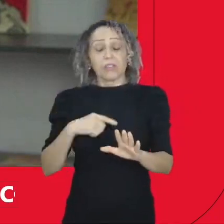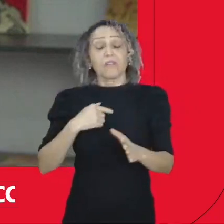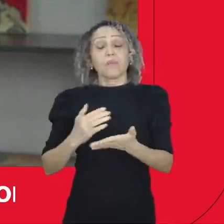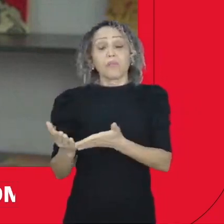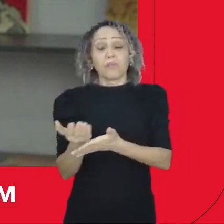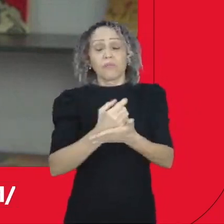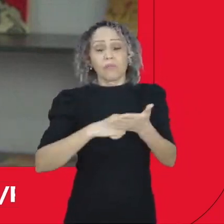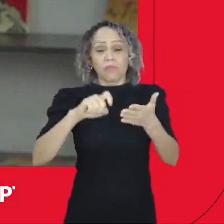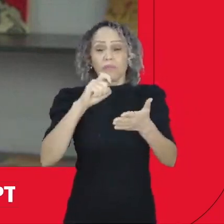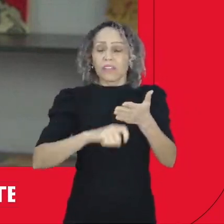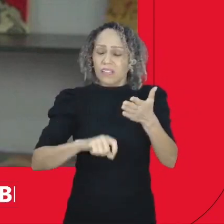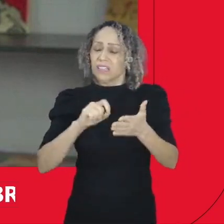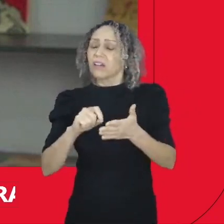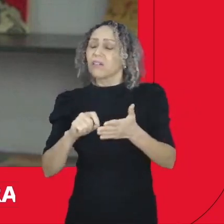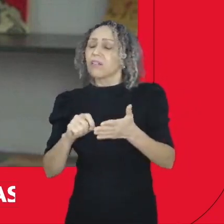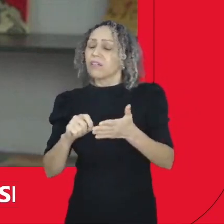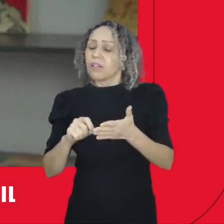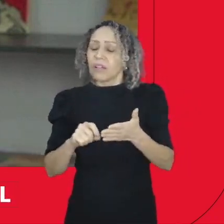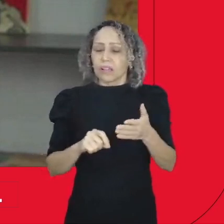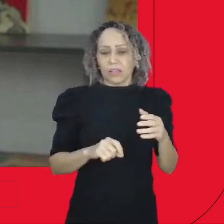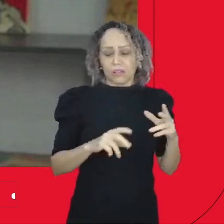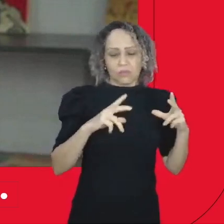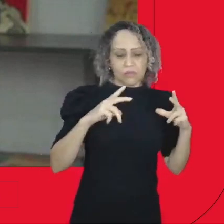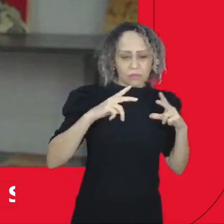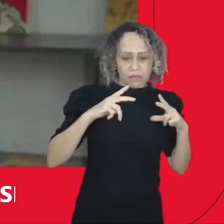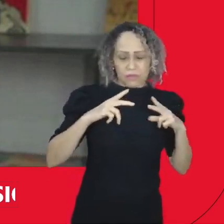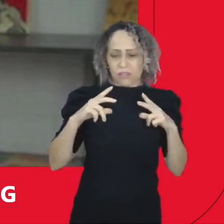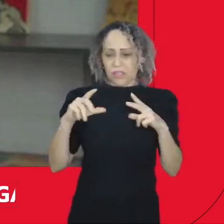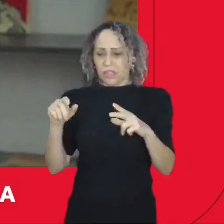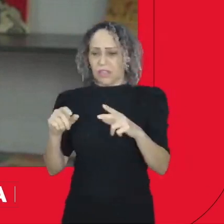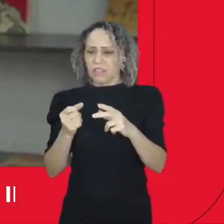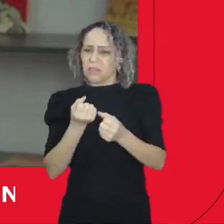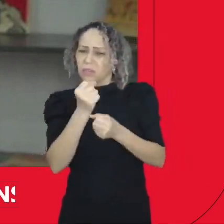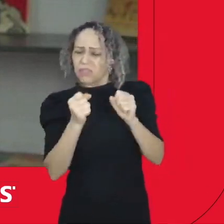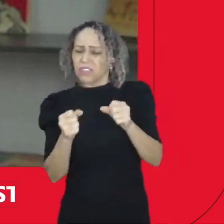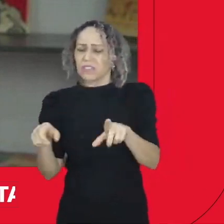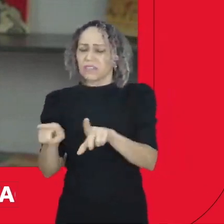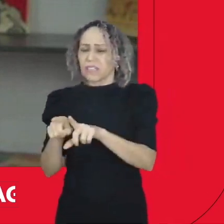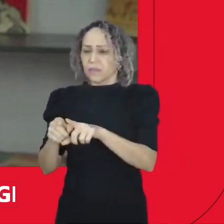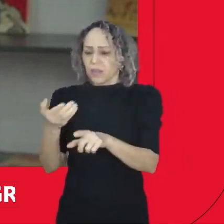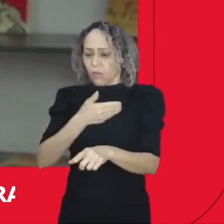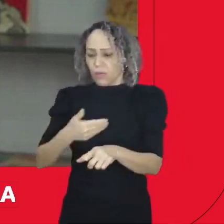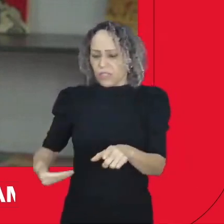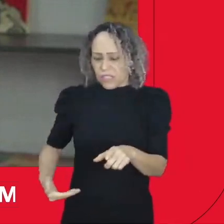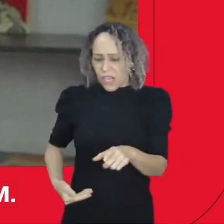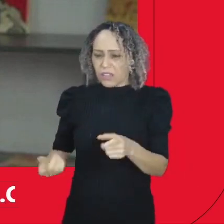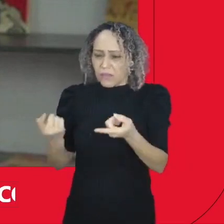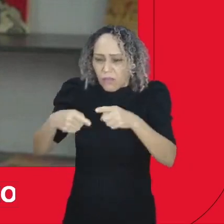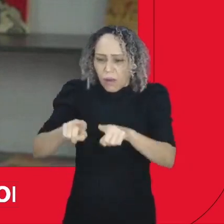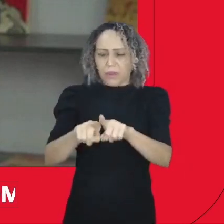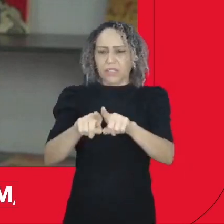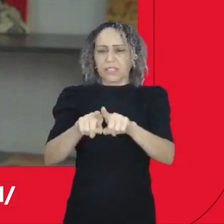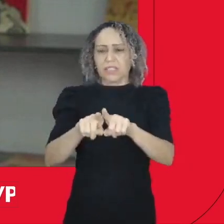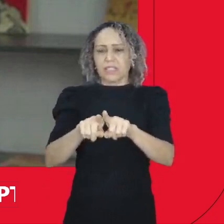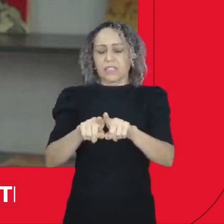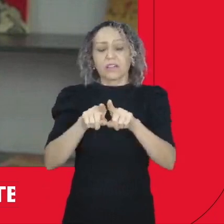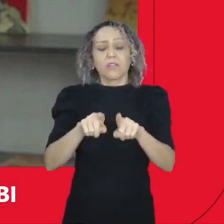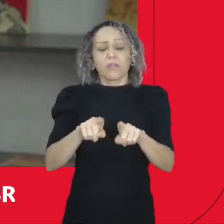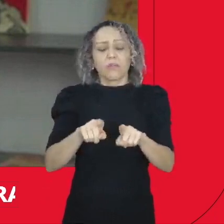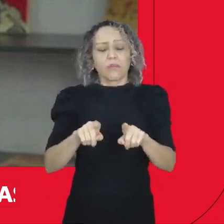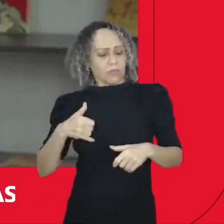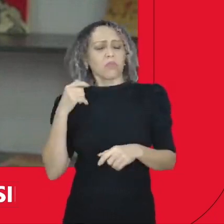consulta e das cirurgias que ficaram reprimidas em função da Covid e da falta de orçamento do governo cujo seu governador